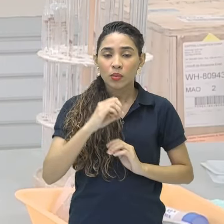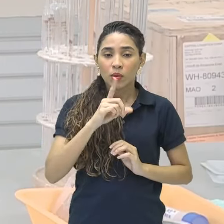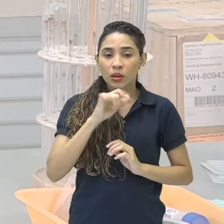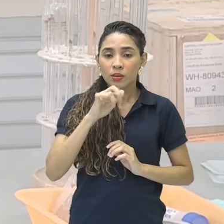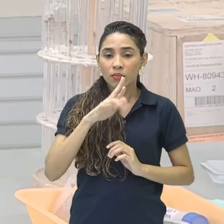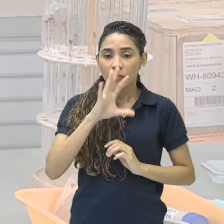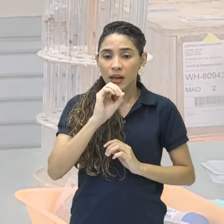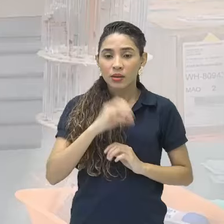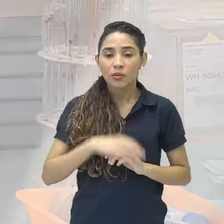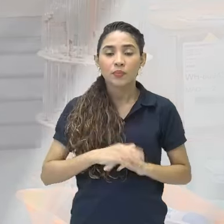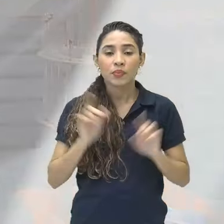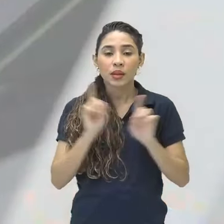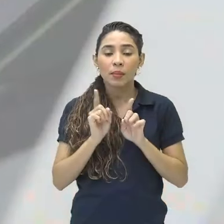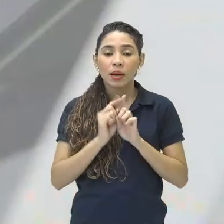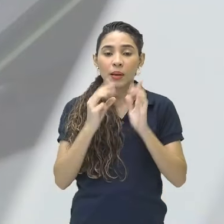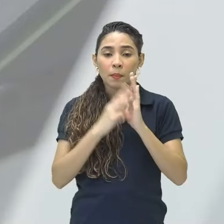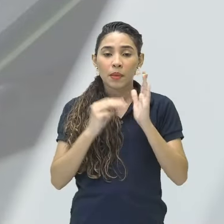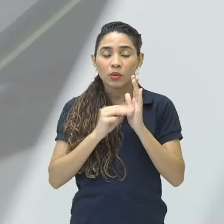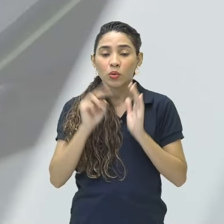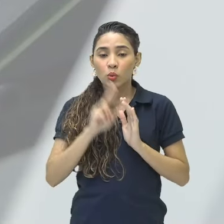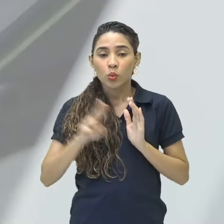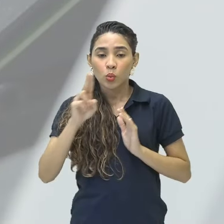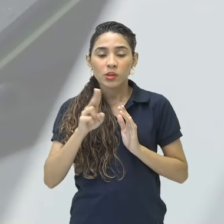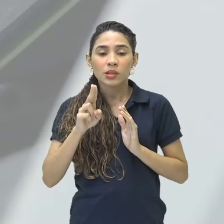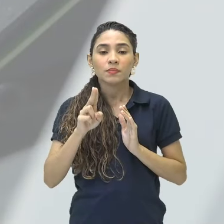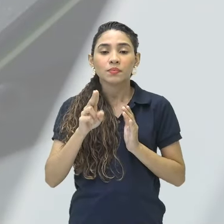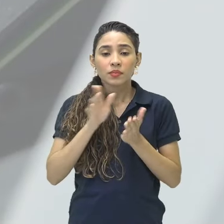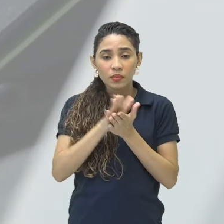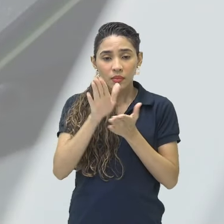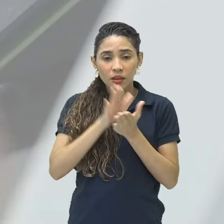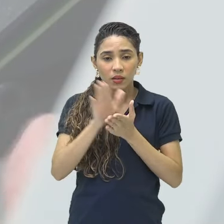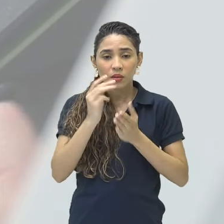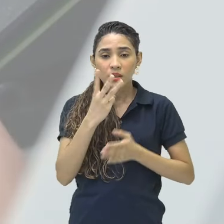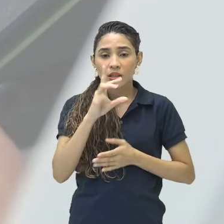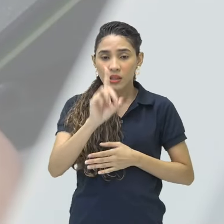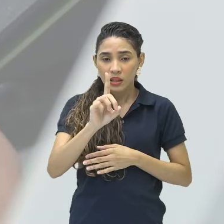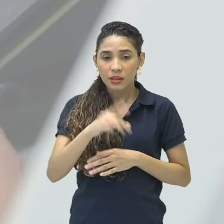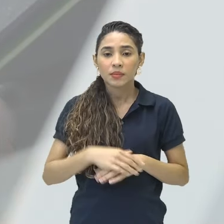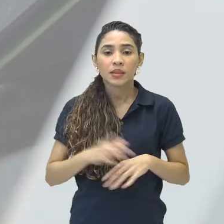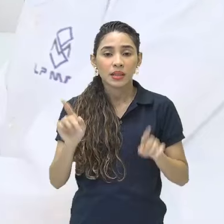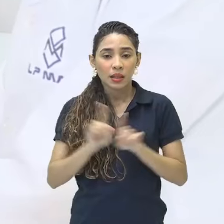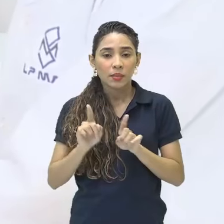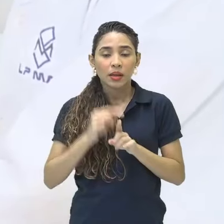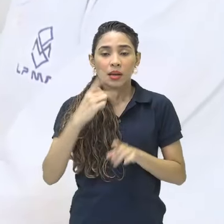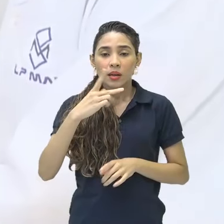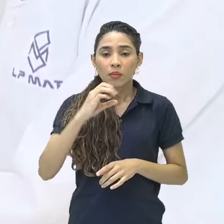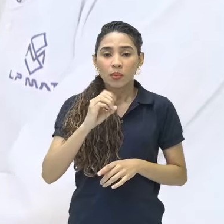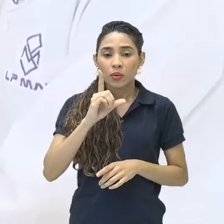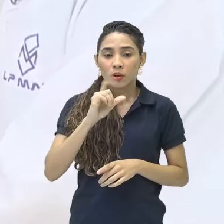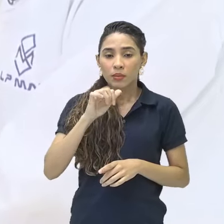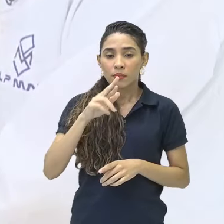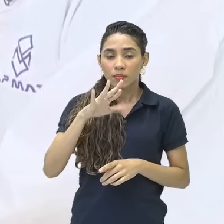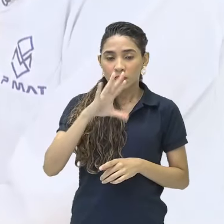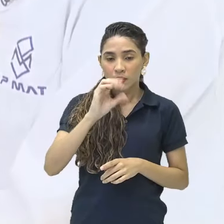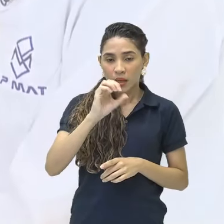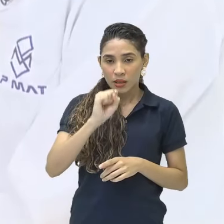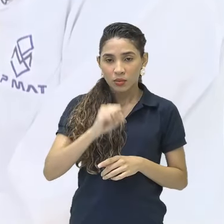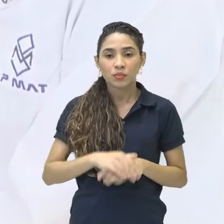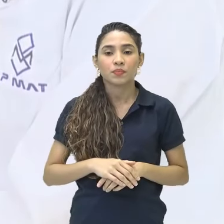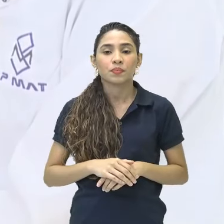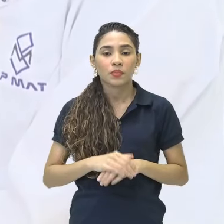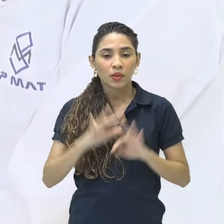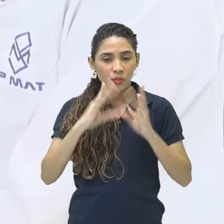Temos também métodos em que a gente usa a impressora 3D, né, com soluções poliméricas para produzir aí os nossos filmes e as nossas